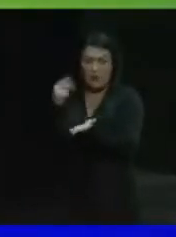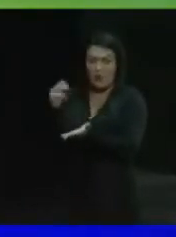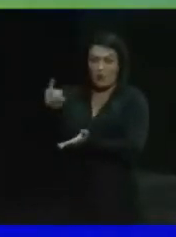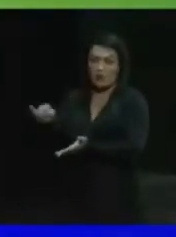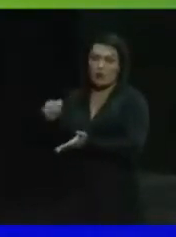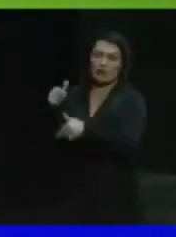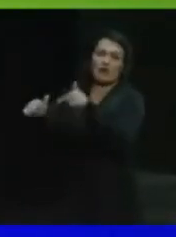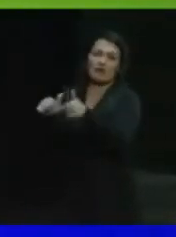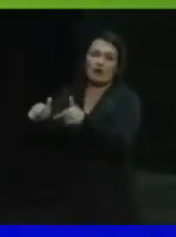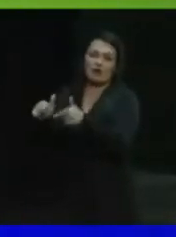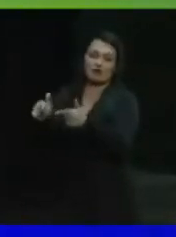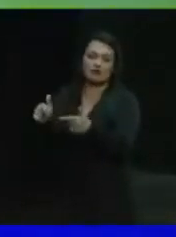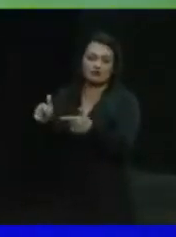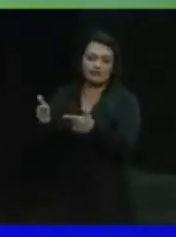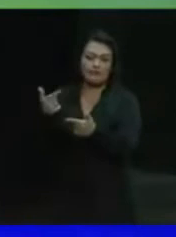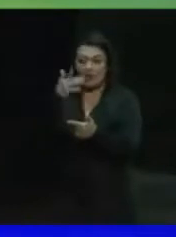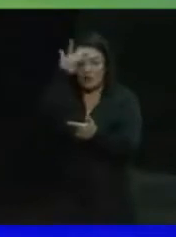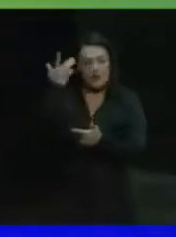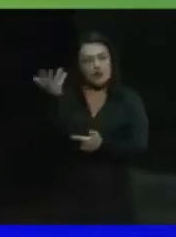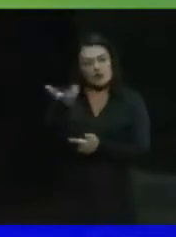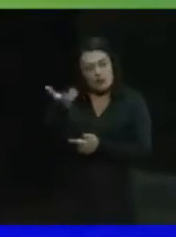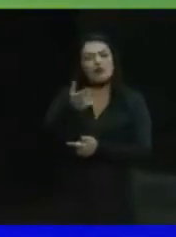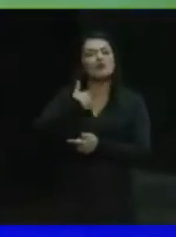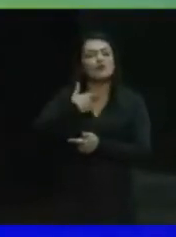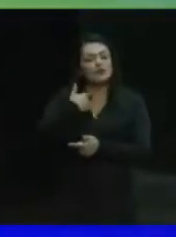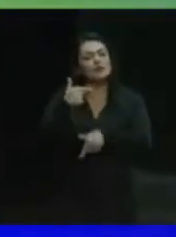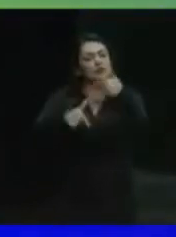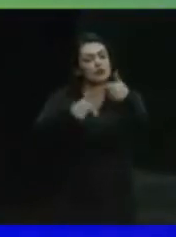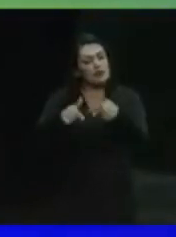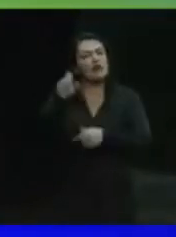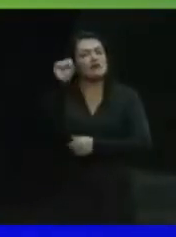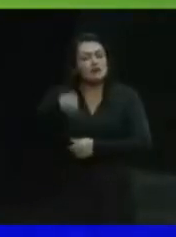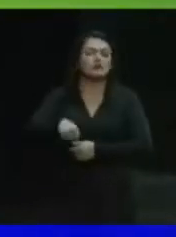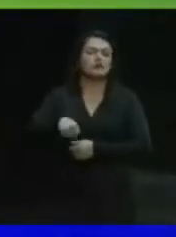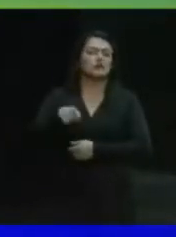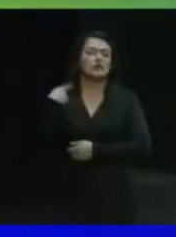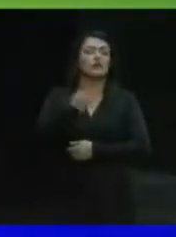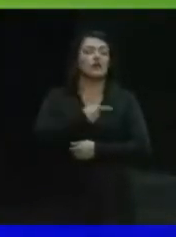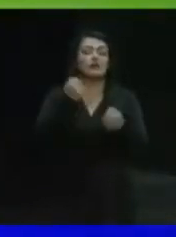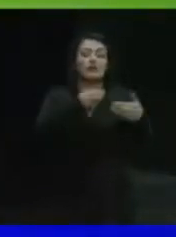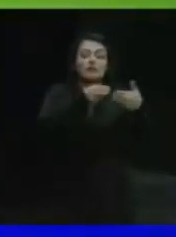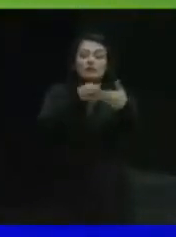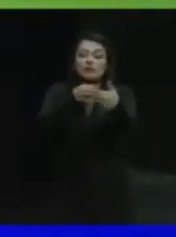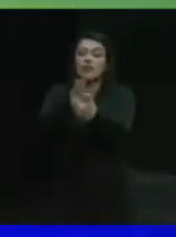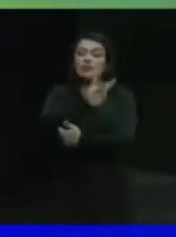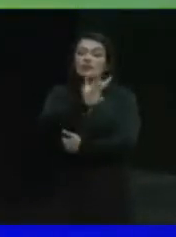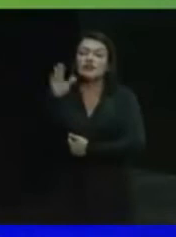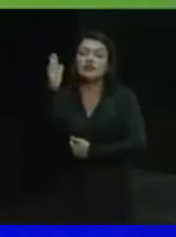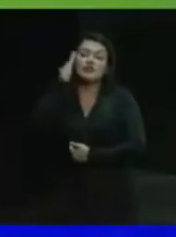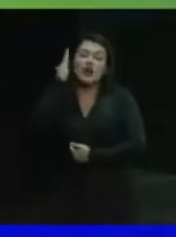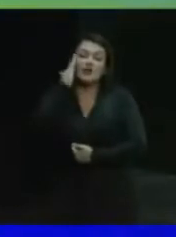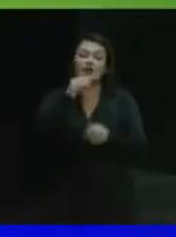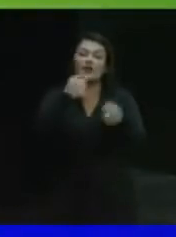querem trabalhar e gerar seu próprio sustento. Precisamos atender a essas carências com